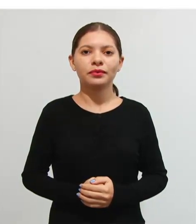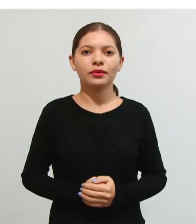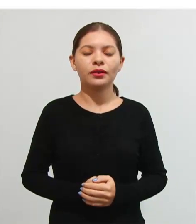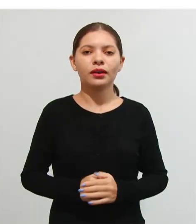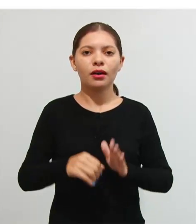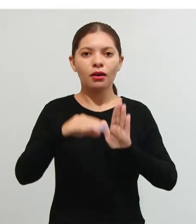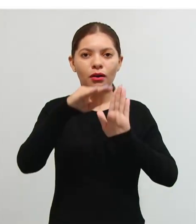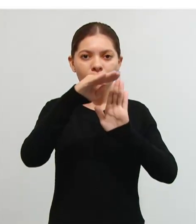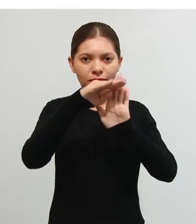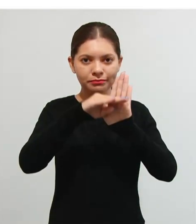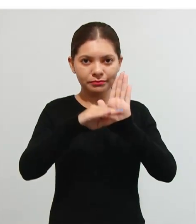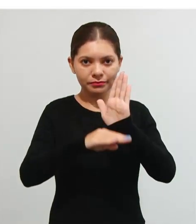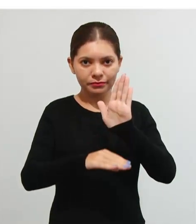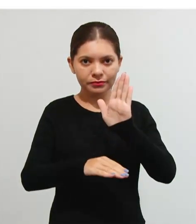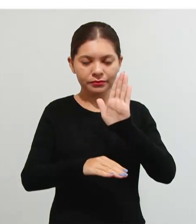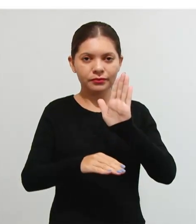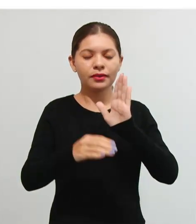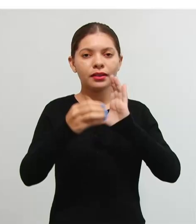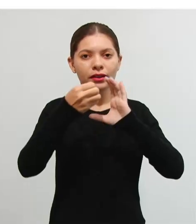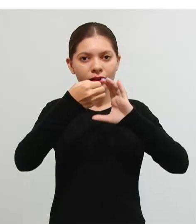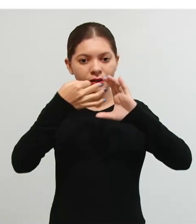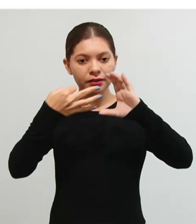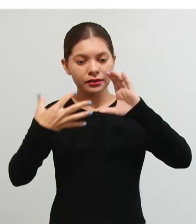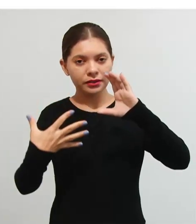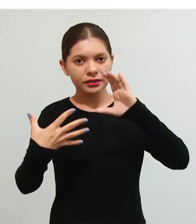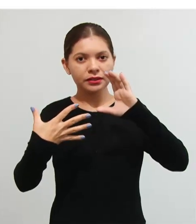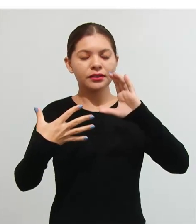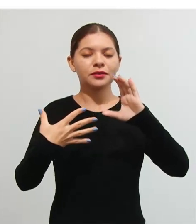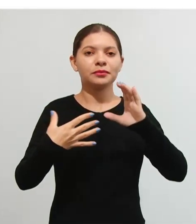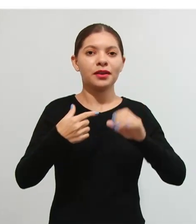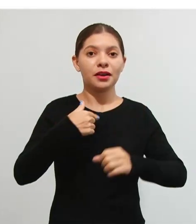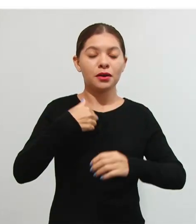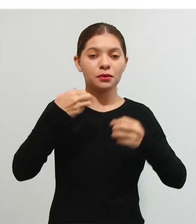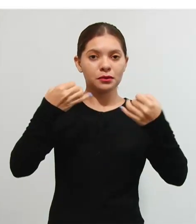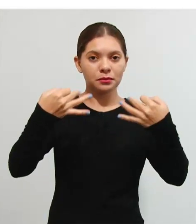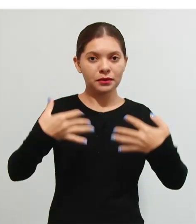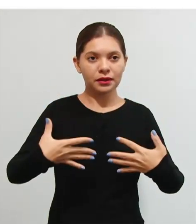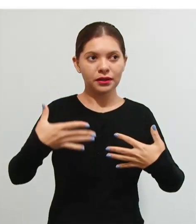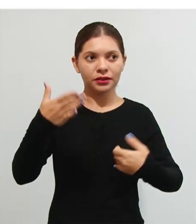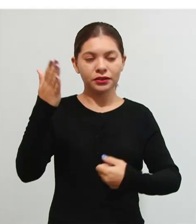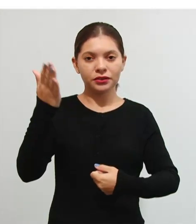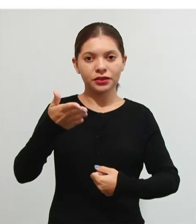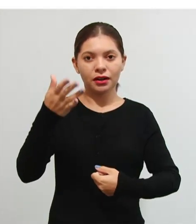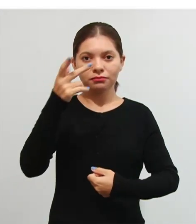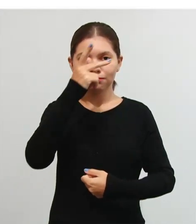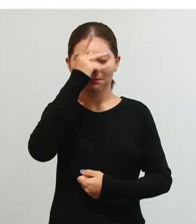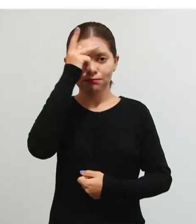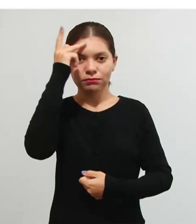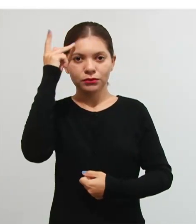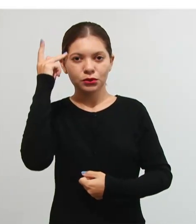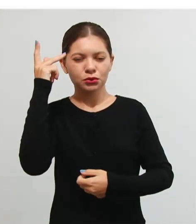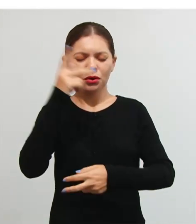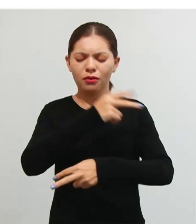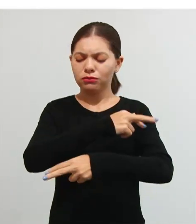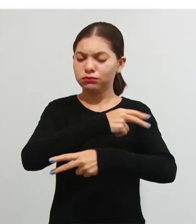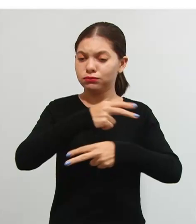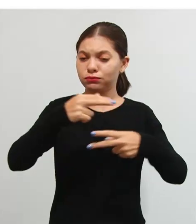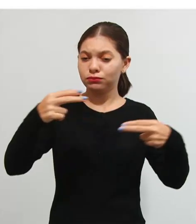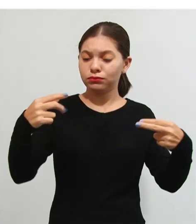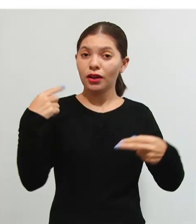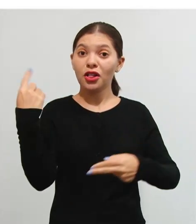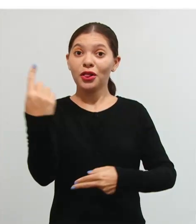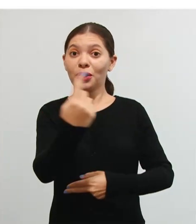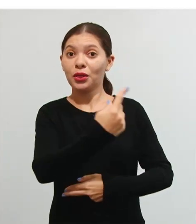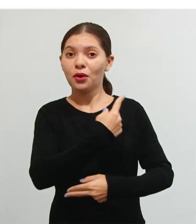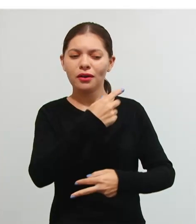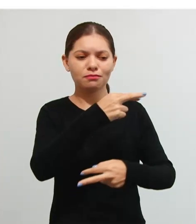aqui algumas características genéricas, né? Porque, como eu disse, as pessoas são diversas, nós somos diferentes,